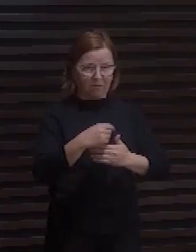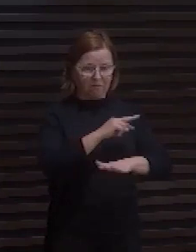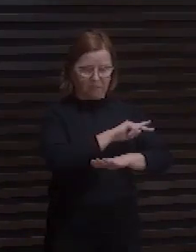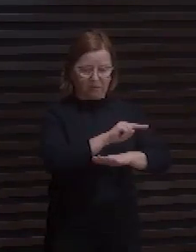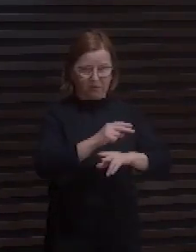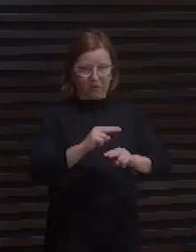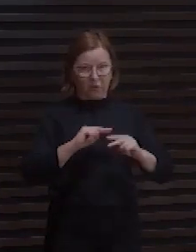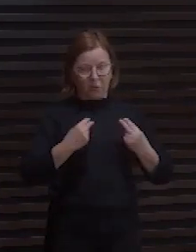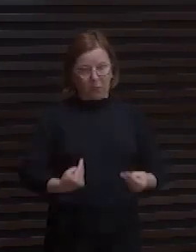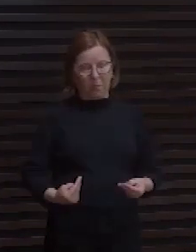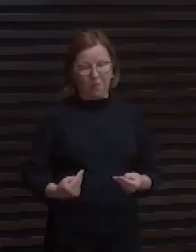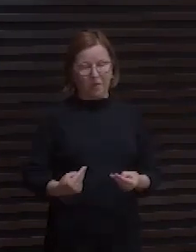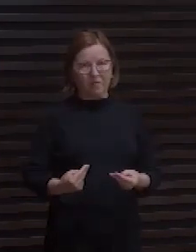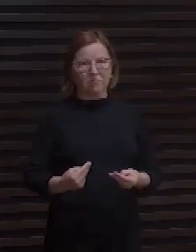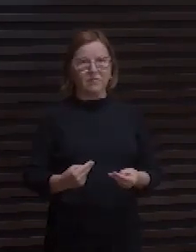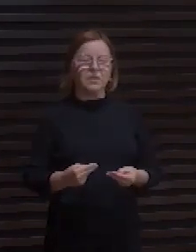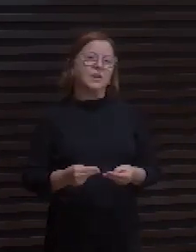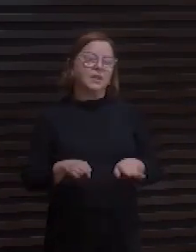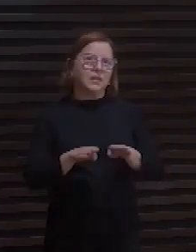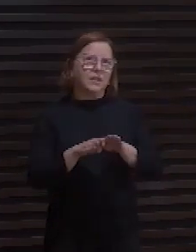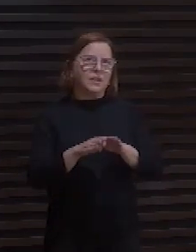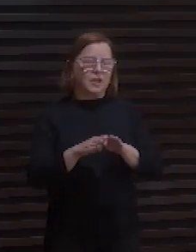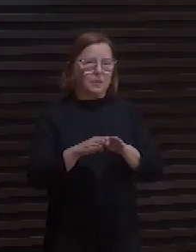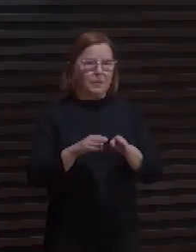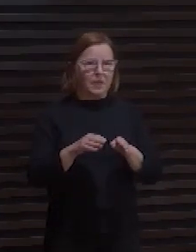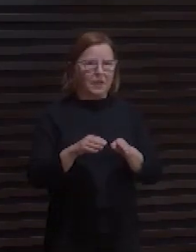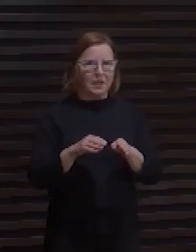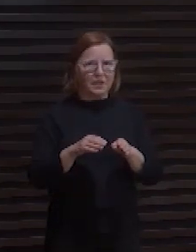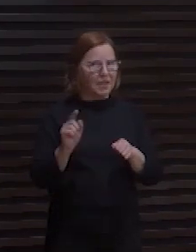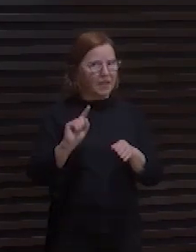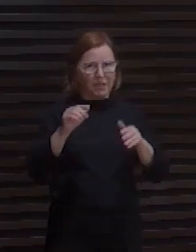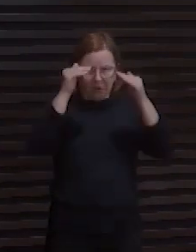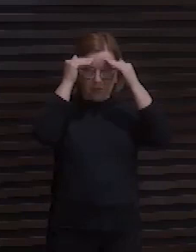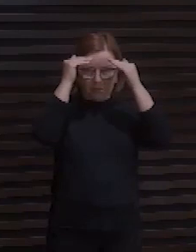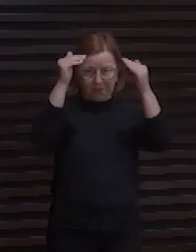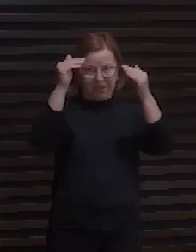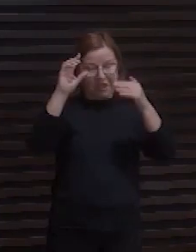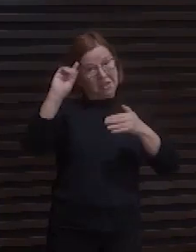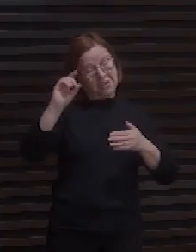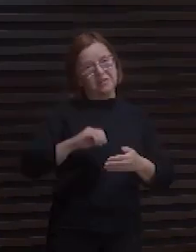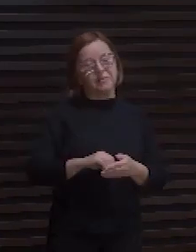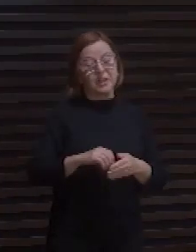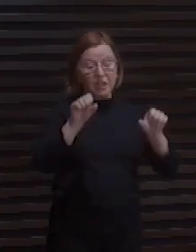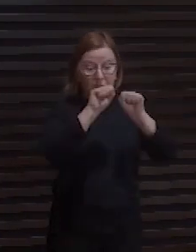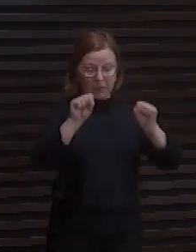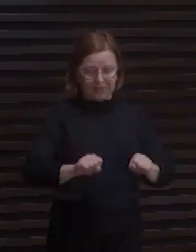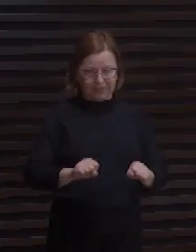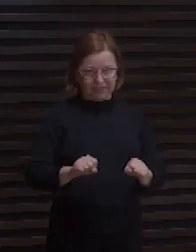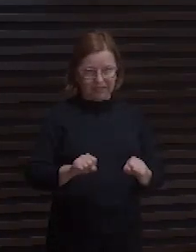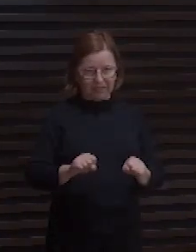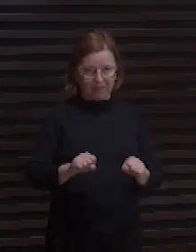homem, Romanos 5,12, o sistema que governa esta era é um sistema contaminado